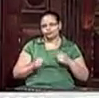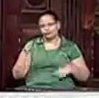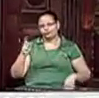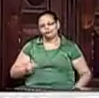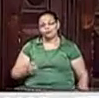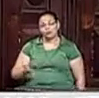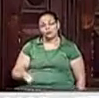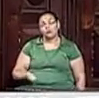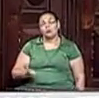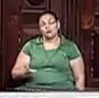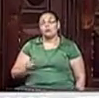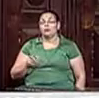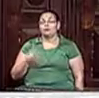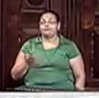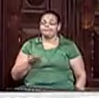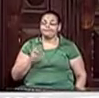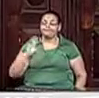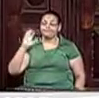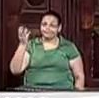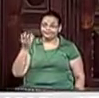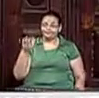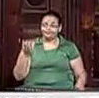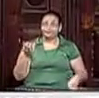Porque numa situação como essa,